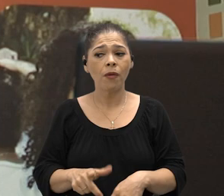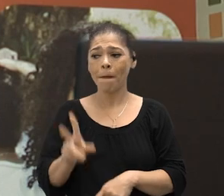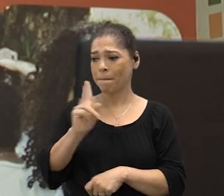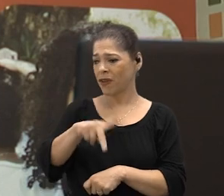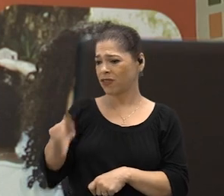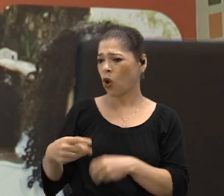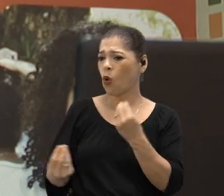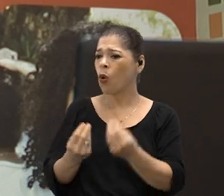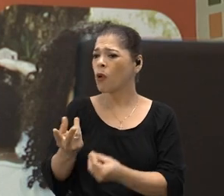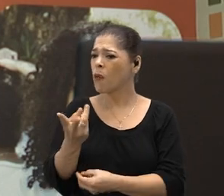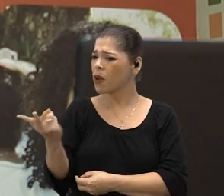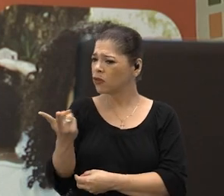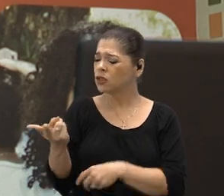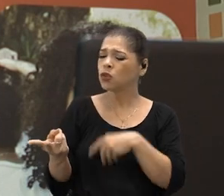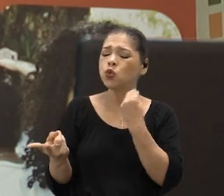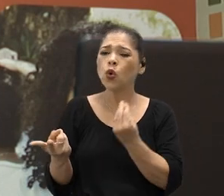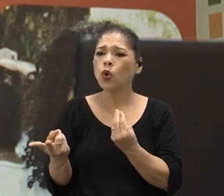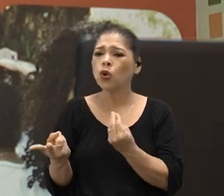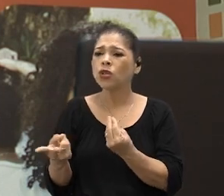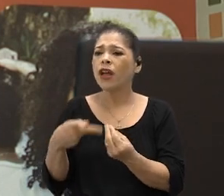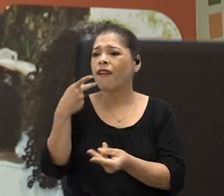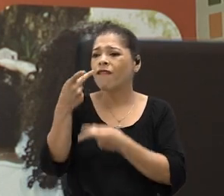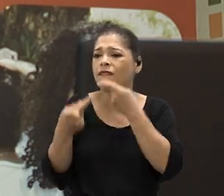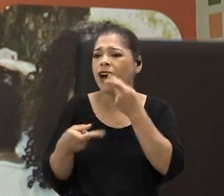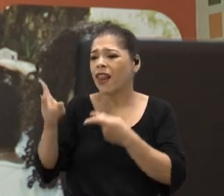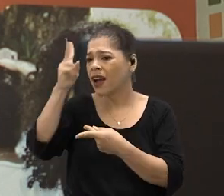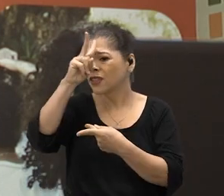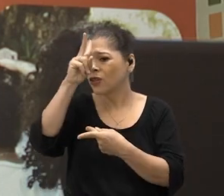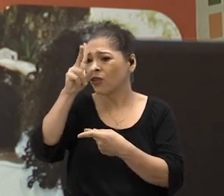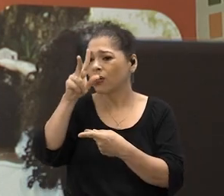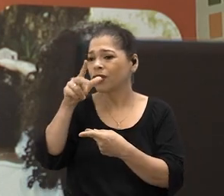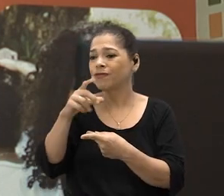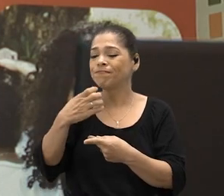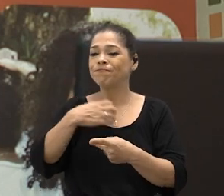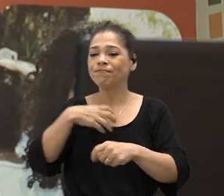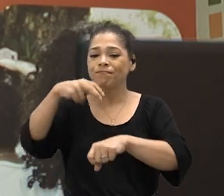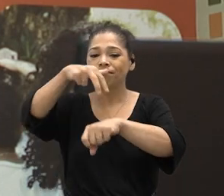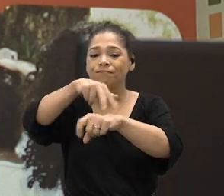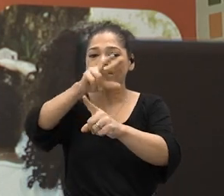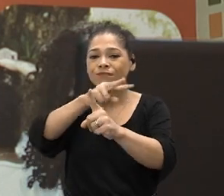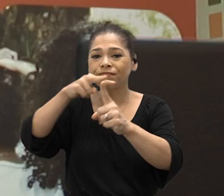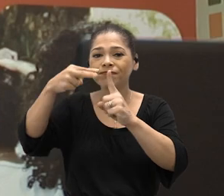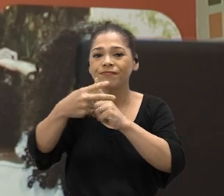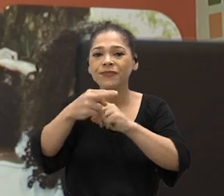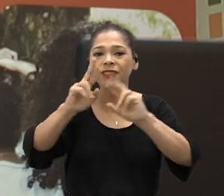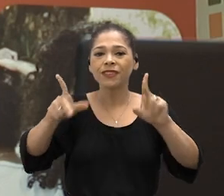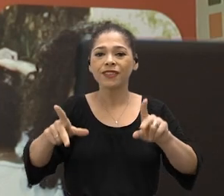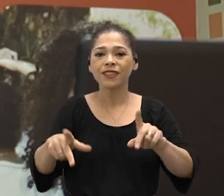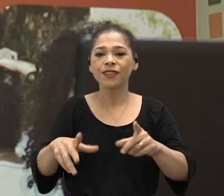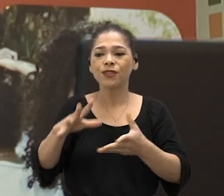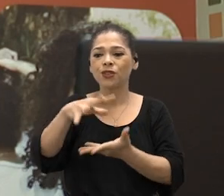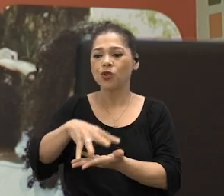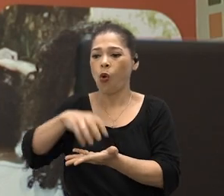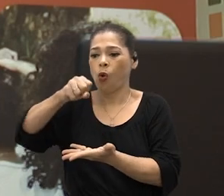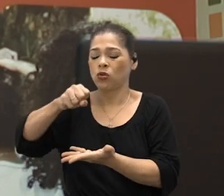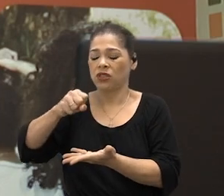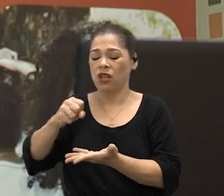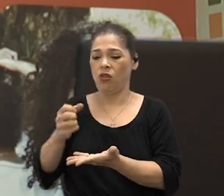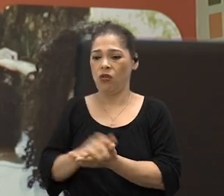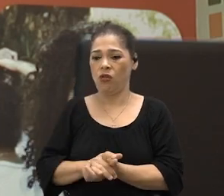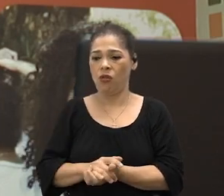professores como é para os senhores recontar a história de um outro lugar lugar do